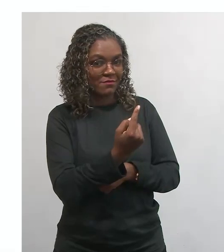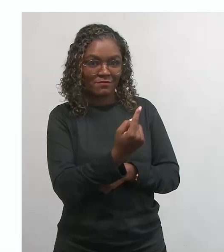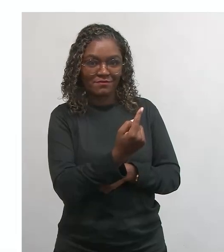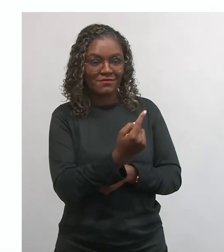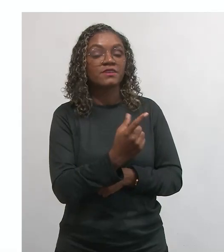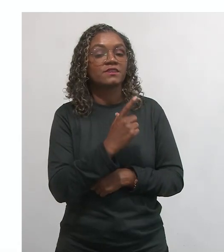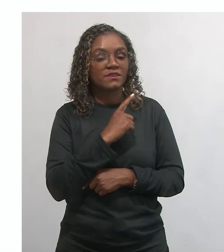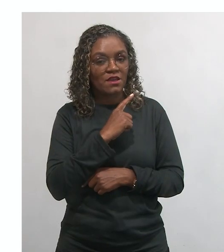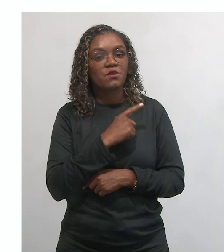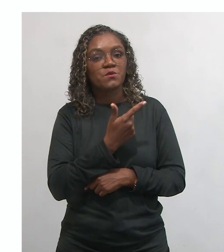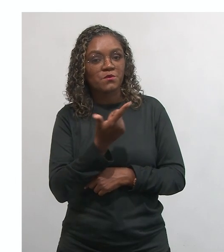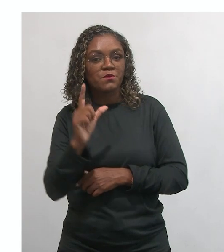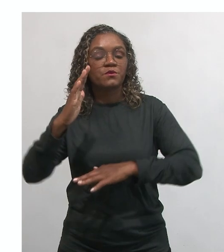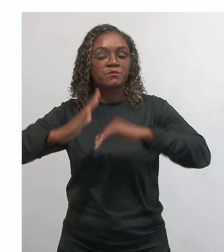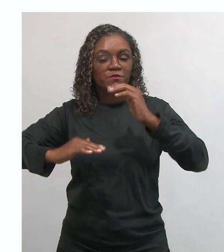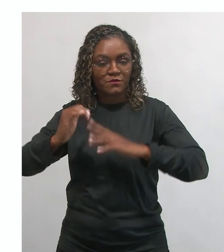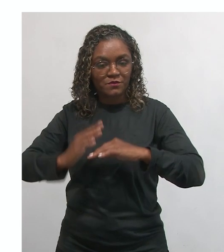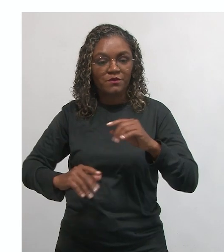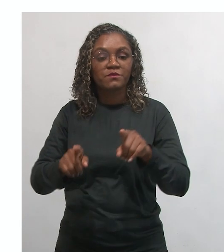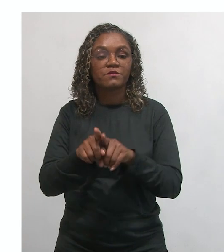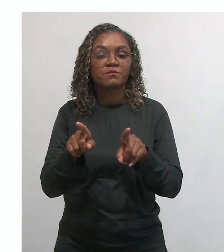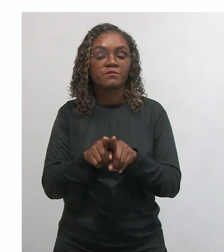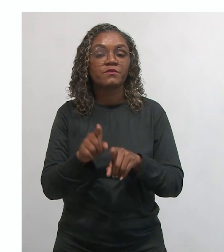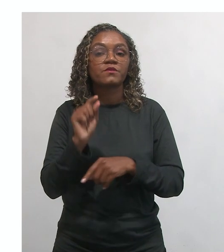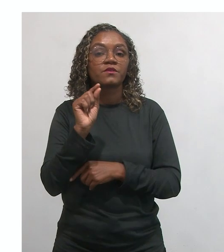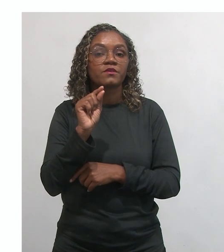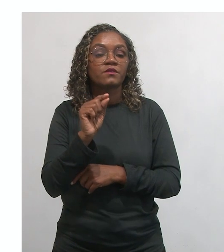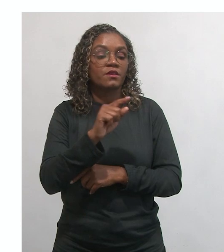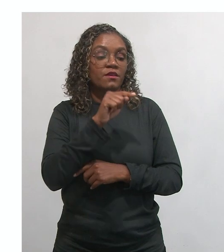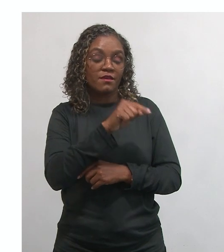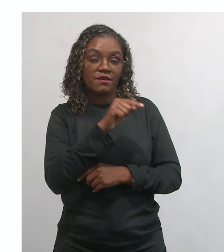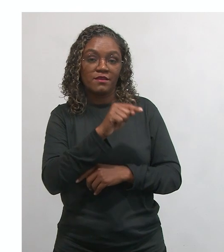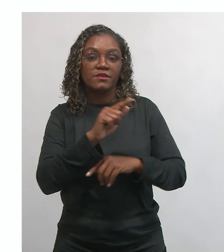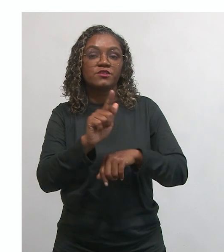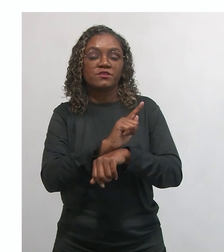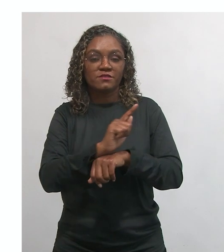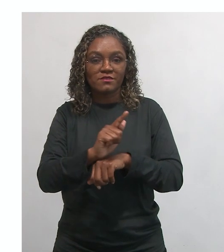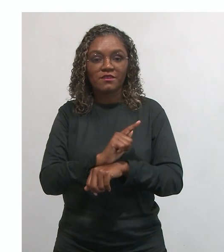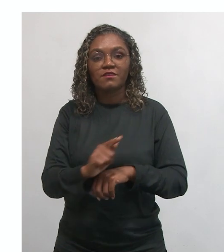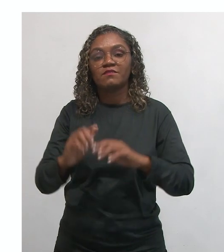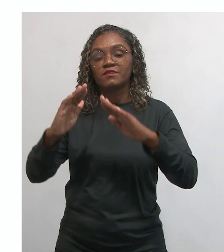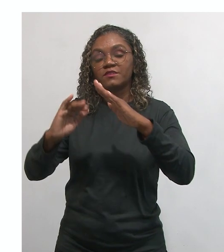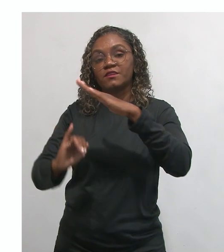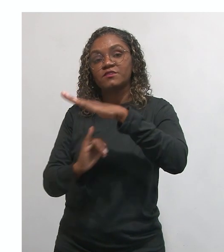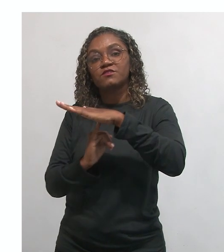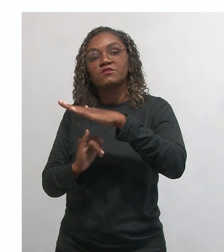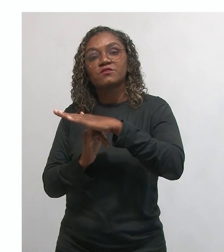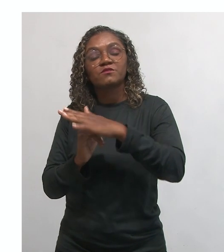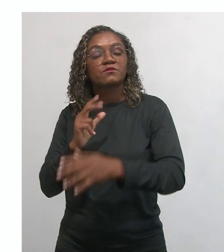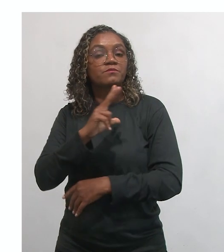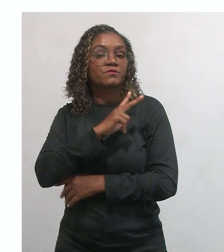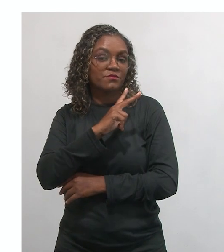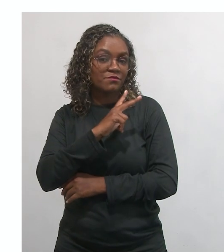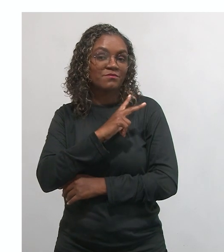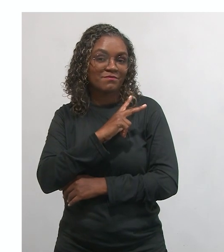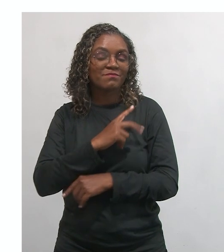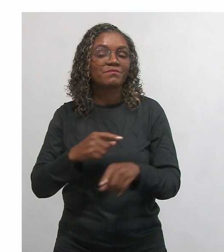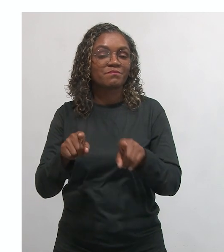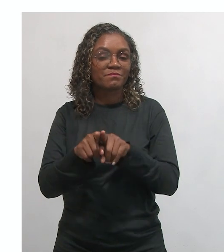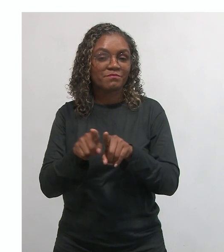não temos somente o gestor no ambiente público, nós temos o gestor no ambiente também